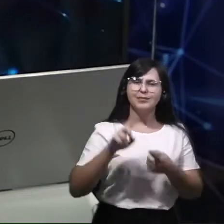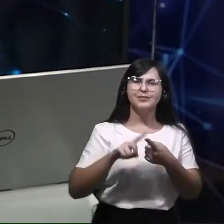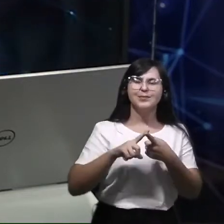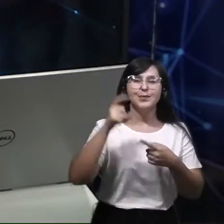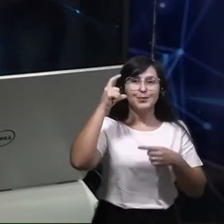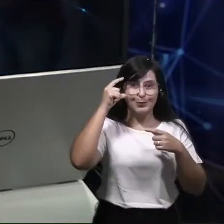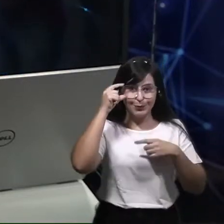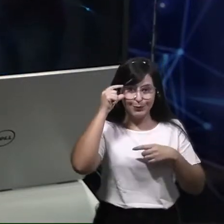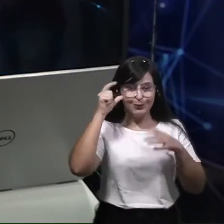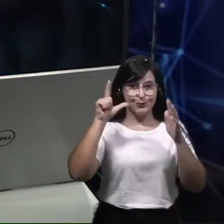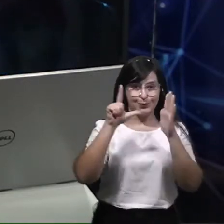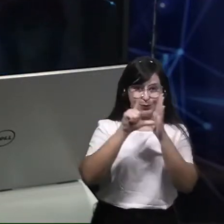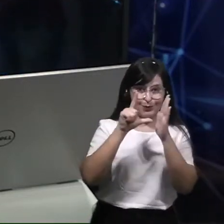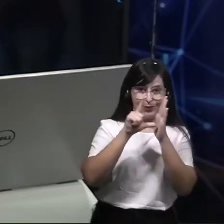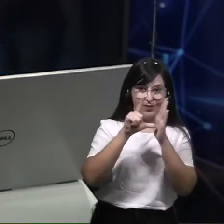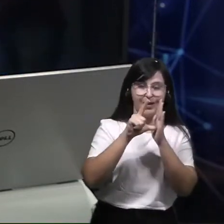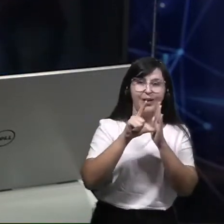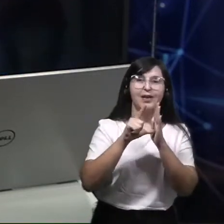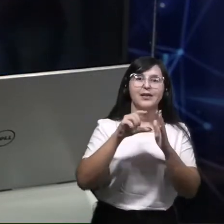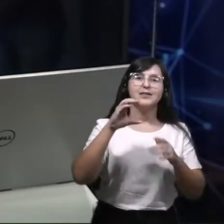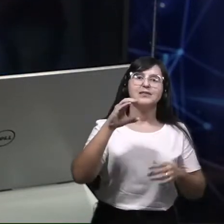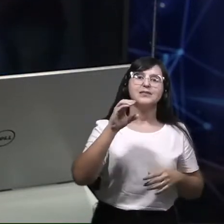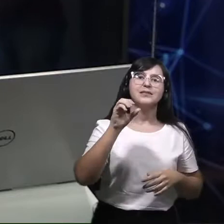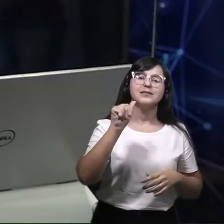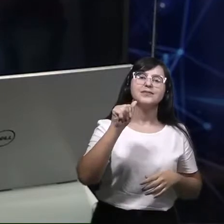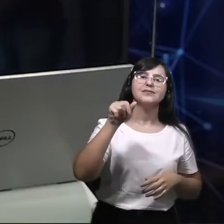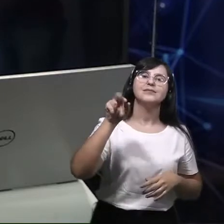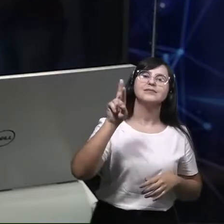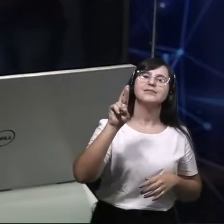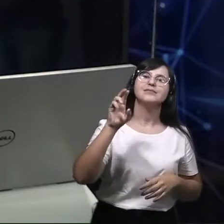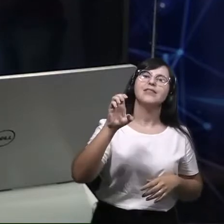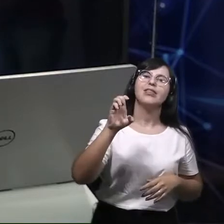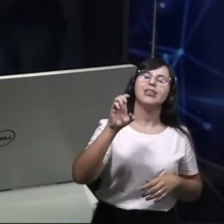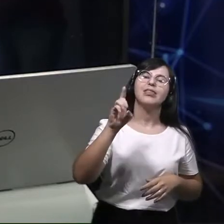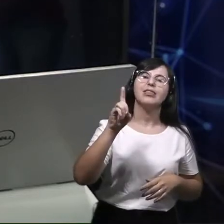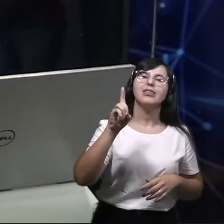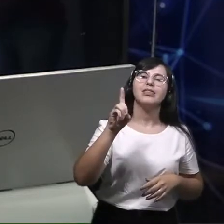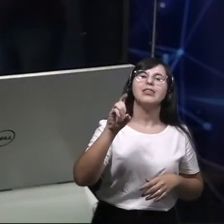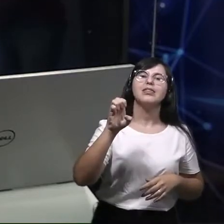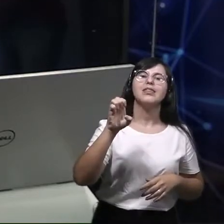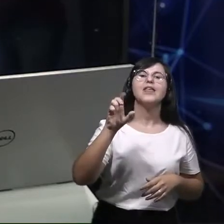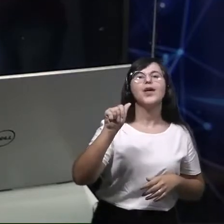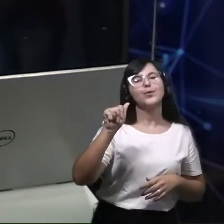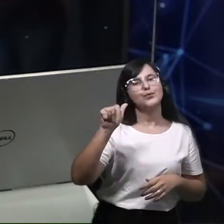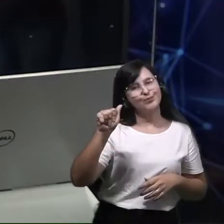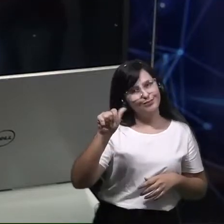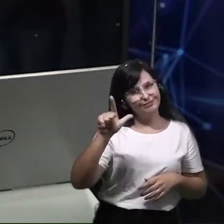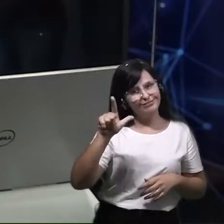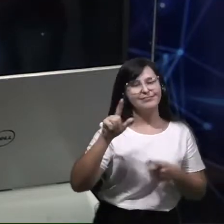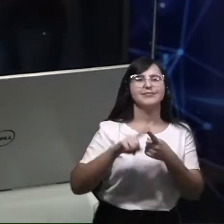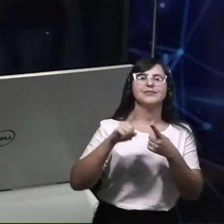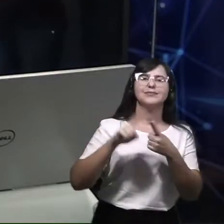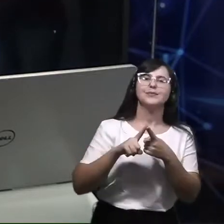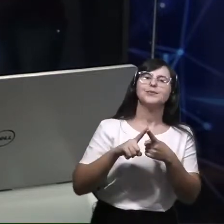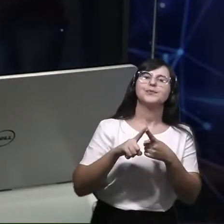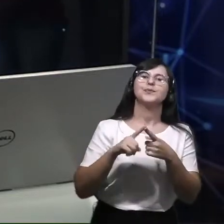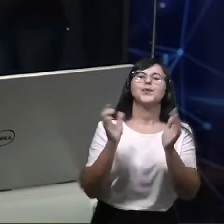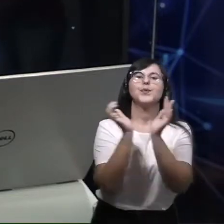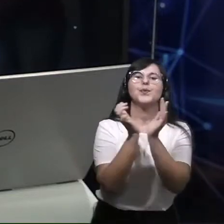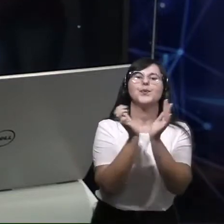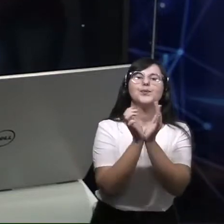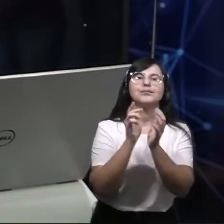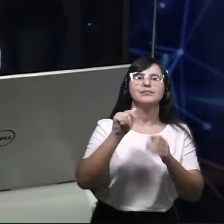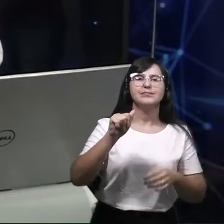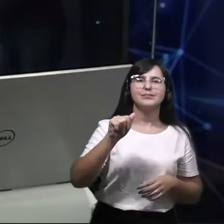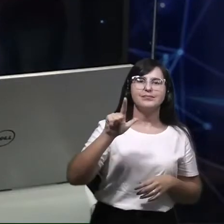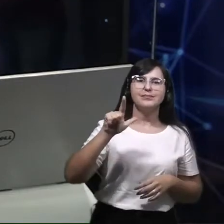Cardial, Viana e Moura, Mactal, Mercadão, Grupo Altas Horas e Porfírio Calçados, Espaço